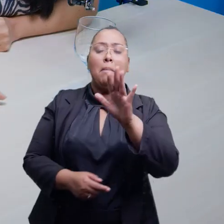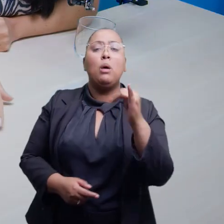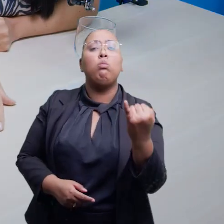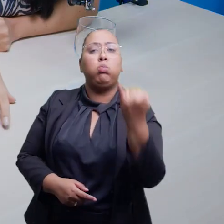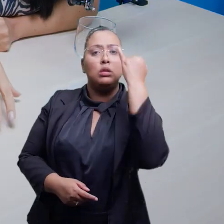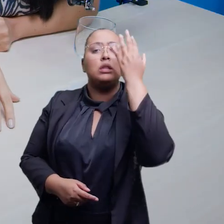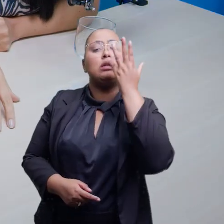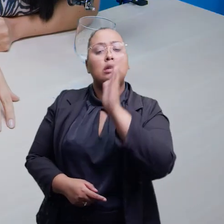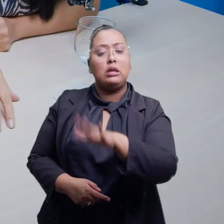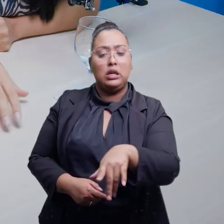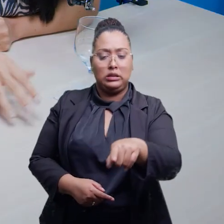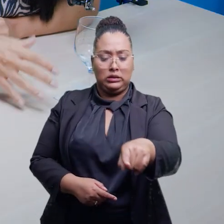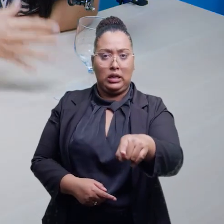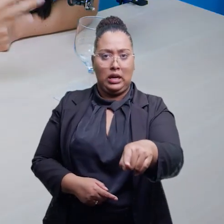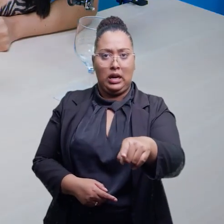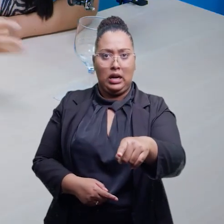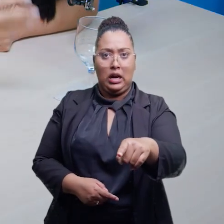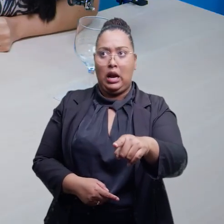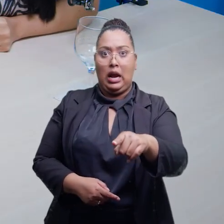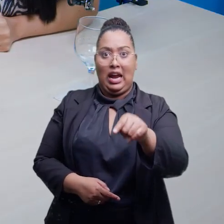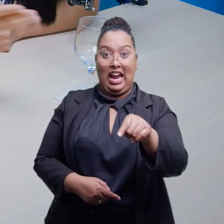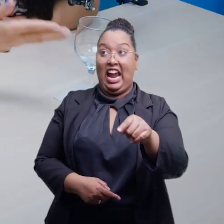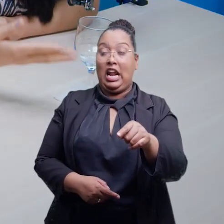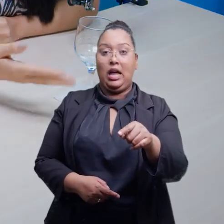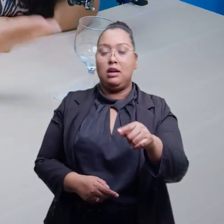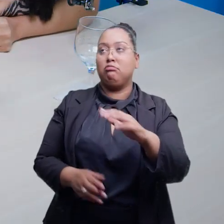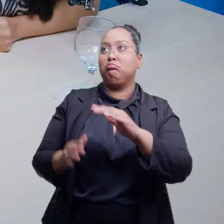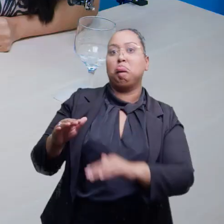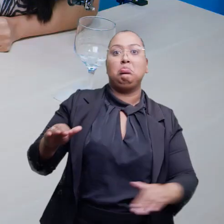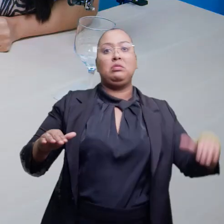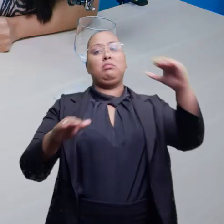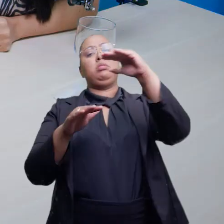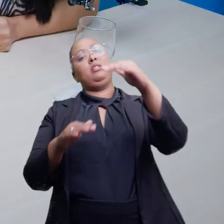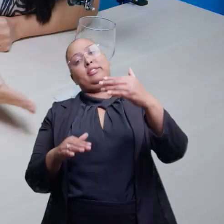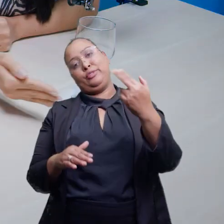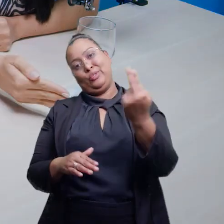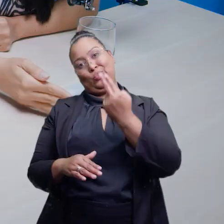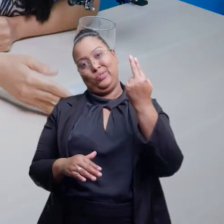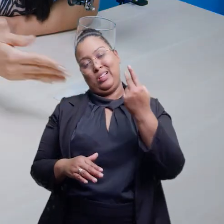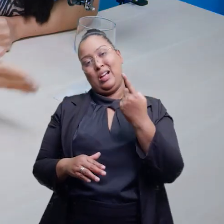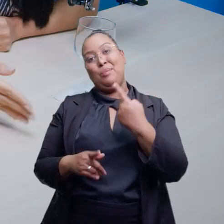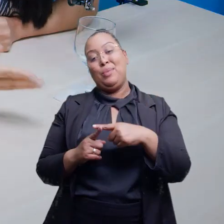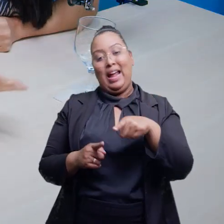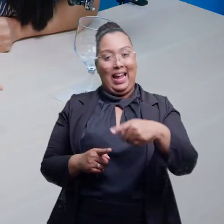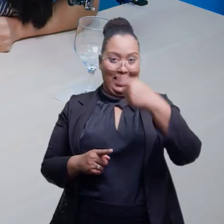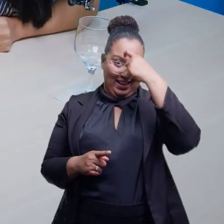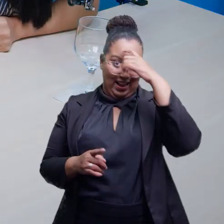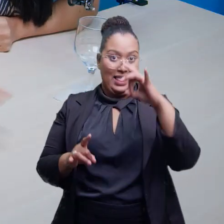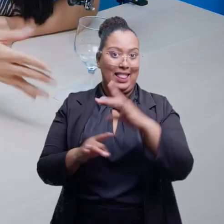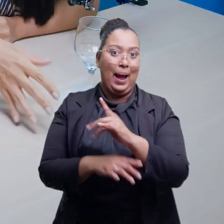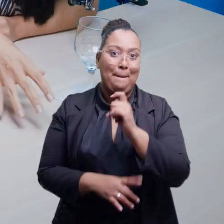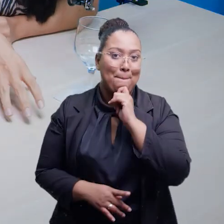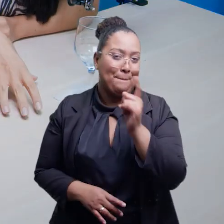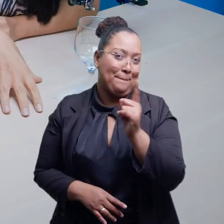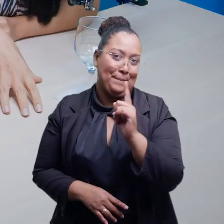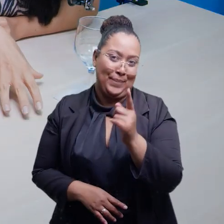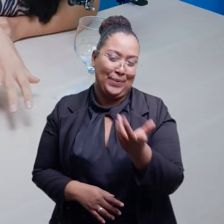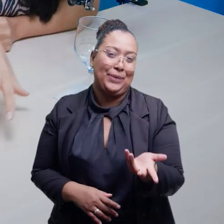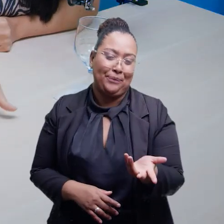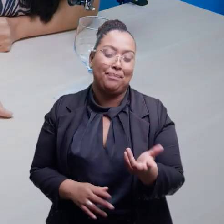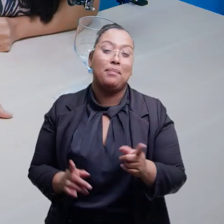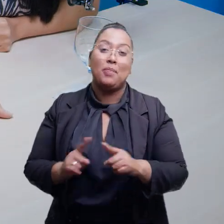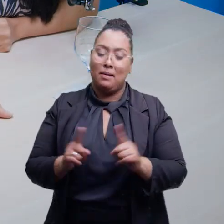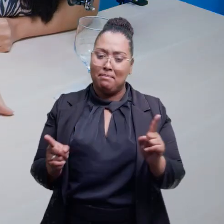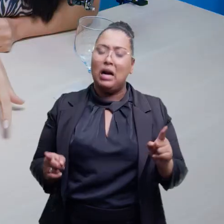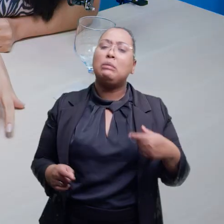desejo, é lógico que ele não é um desejo que se sobrepõe a absolutamente tudo, porque é uma fase que a gente está em desenvolvimento, né? Mas que a gente